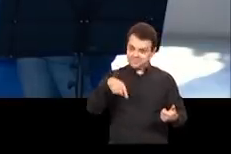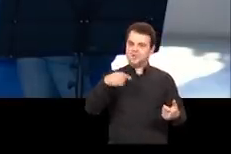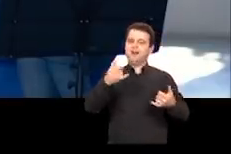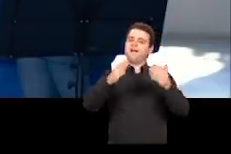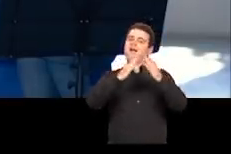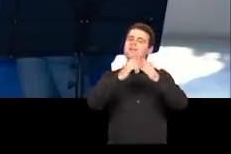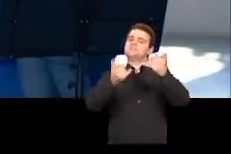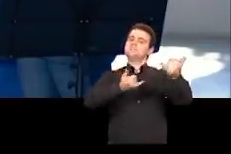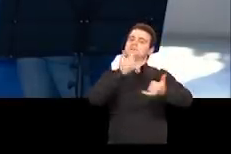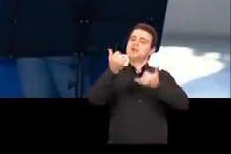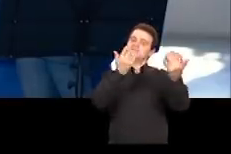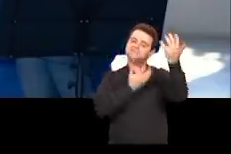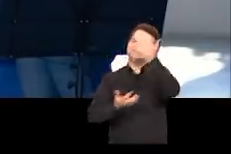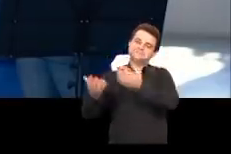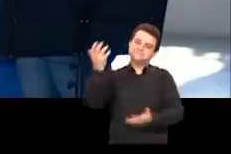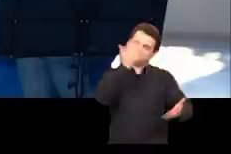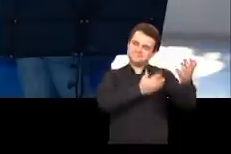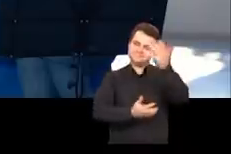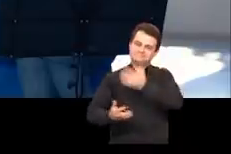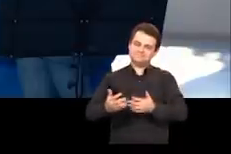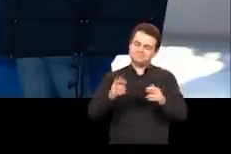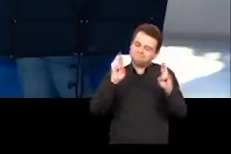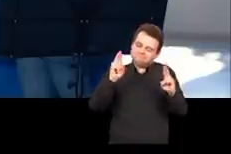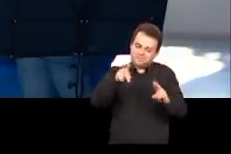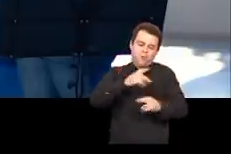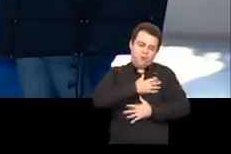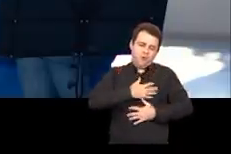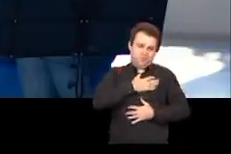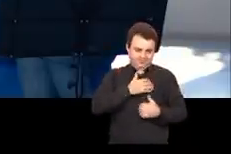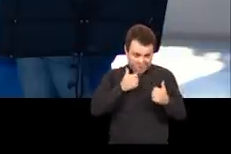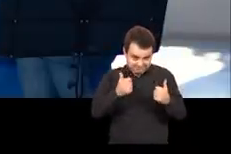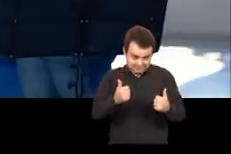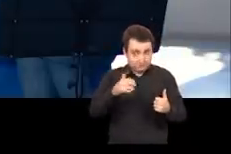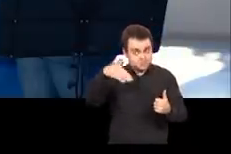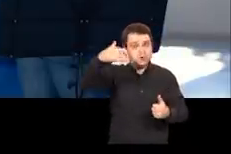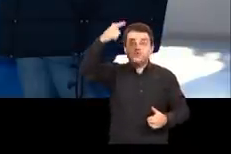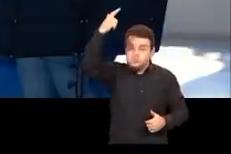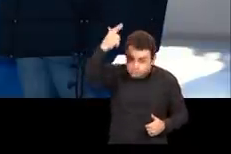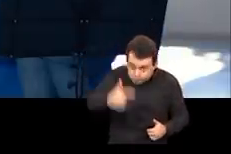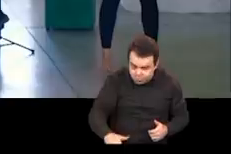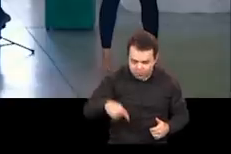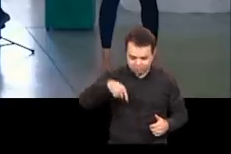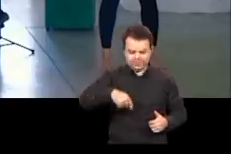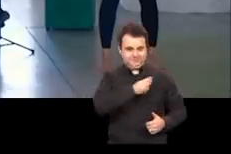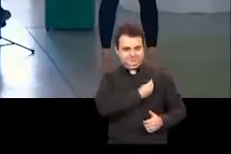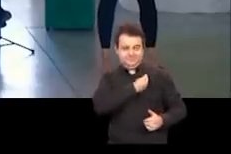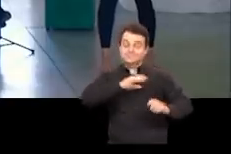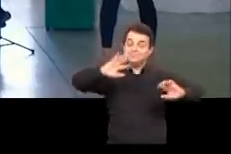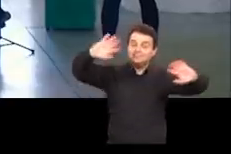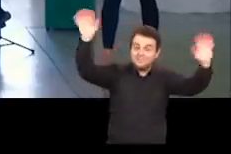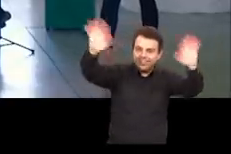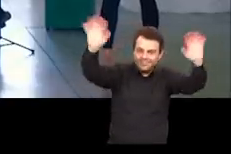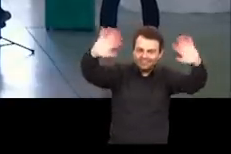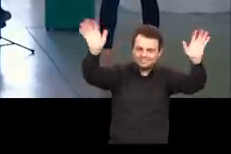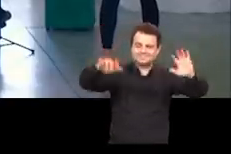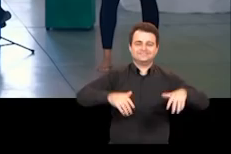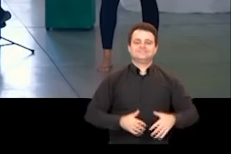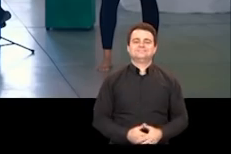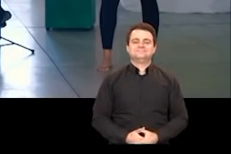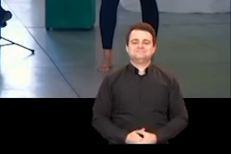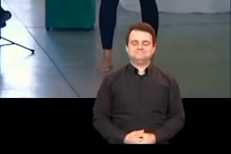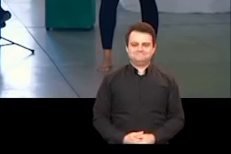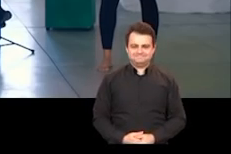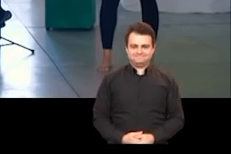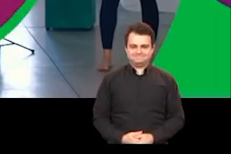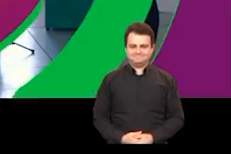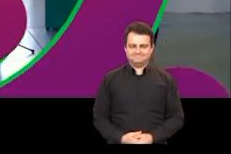brincadeira cantada de hoje. Espero que vocês tenham gostado. E logo mais estaremos aqui de novo. Tchau, tchau!